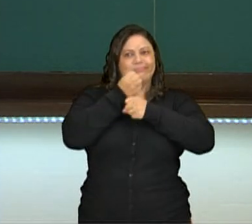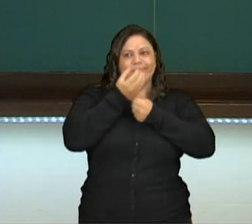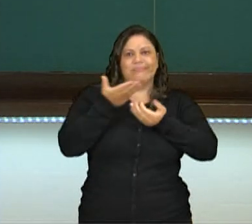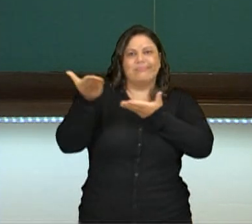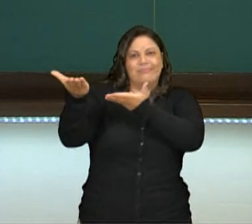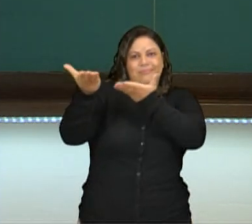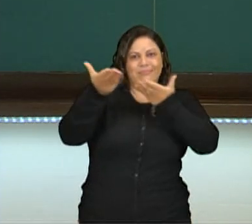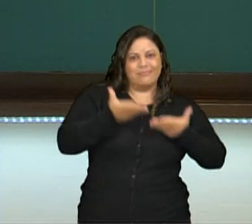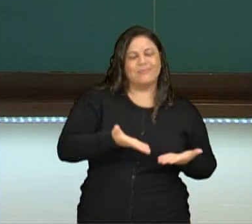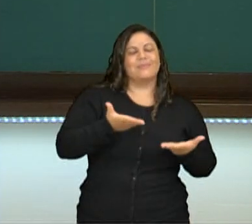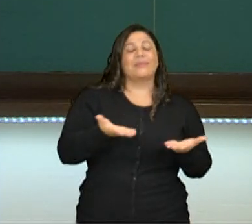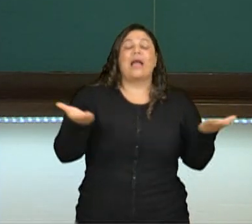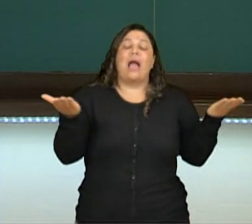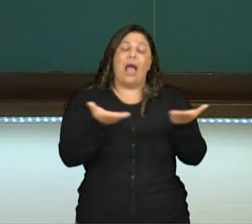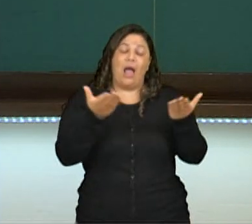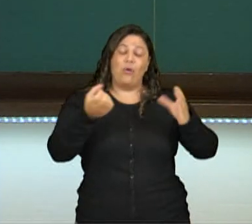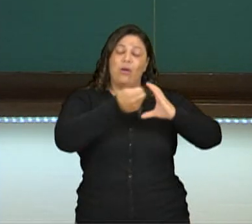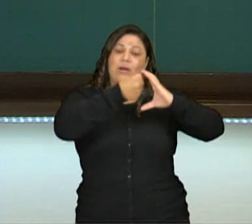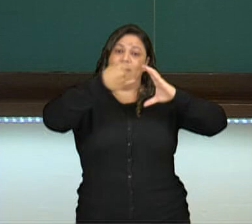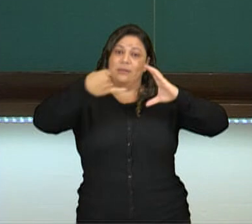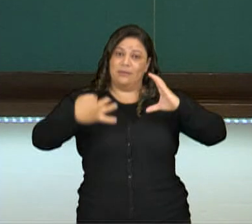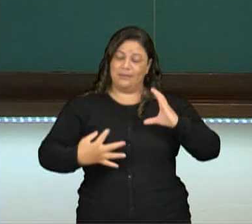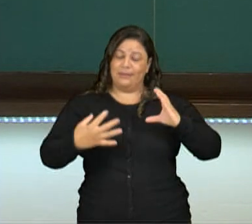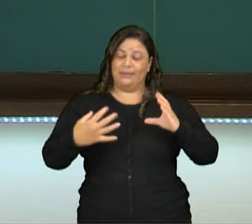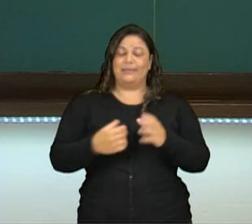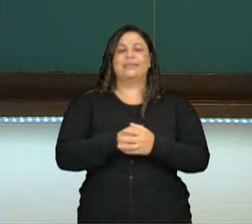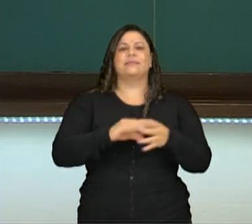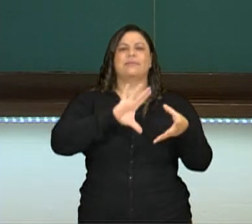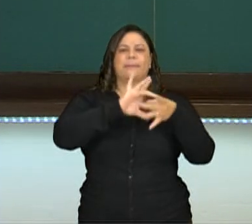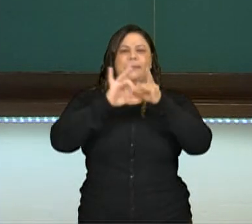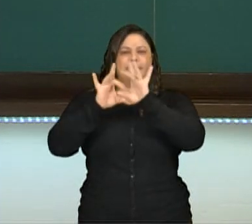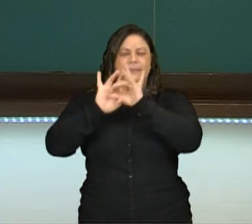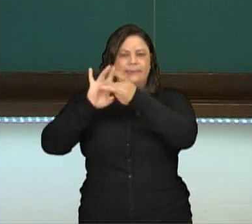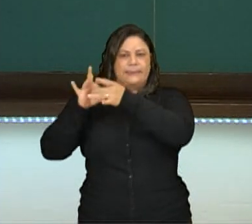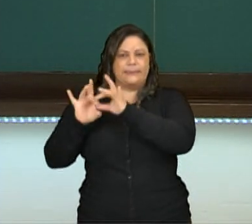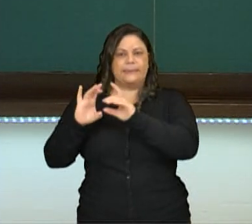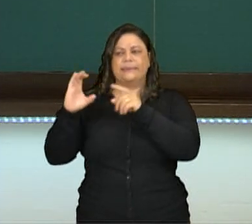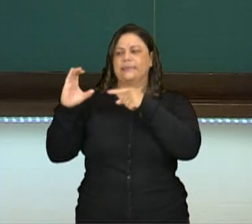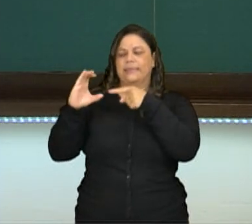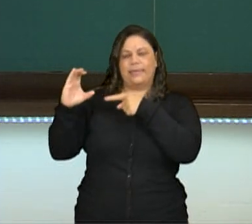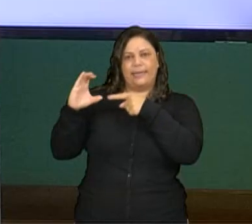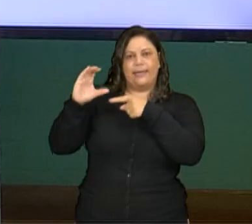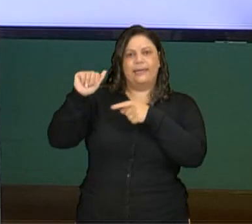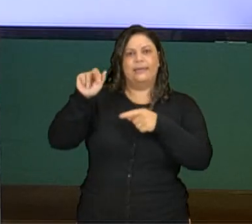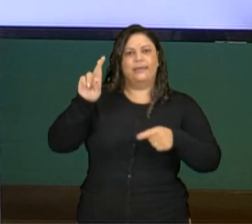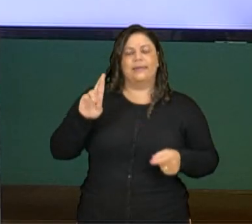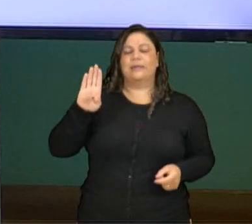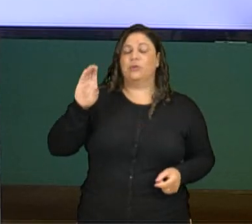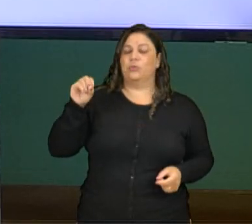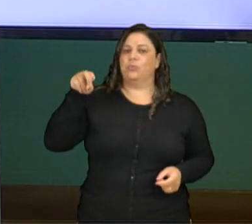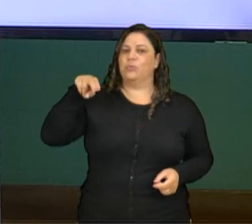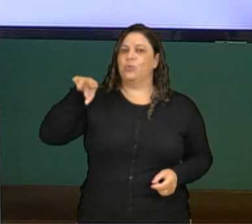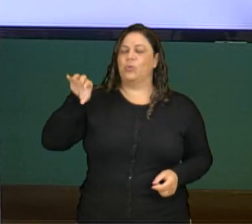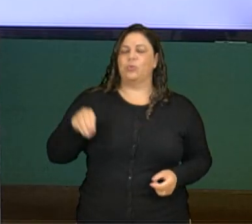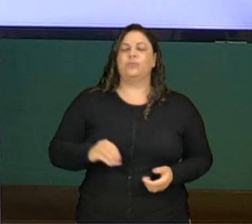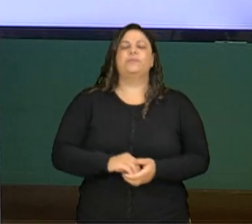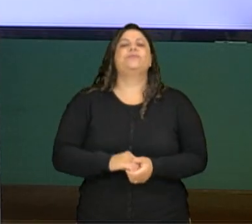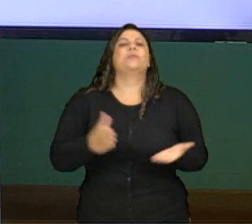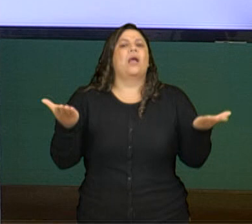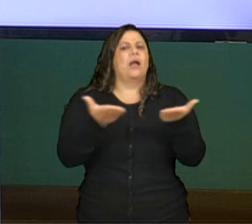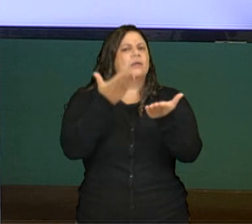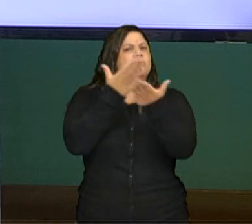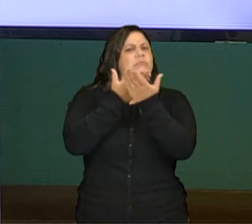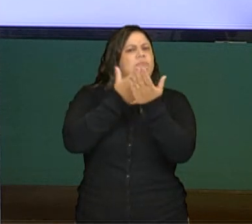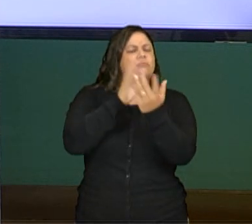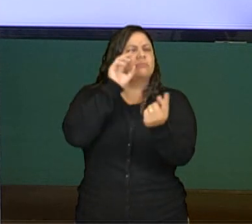vamos estudar a classificação das cadeias carbônicas. E esta aula tem alguns objetivos.